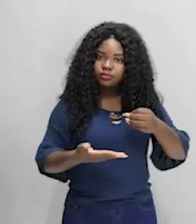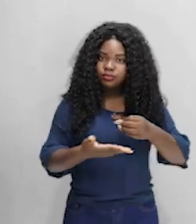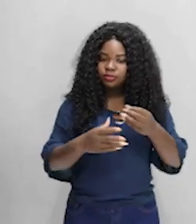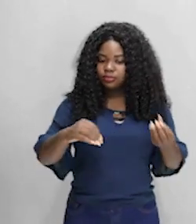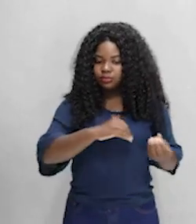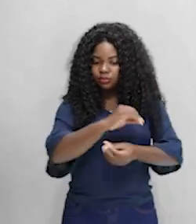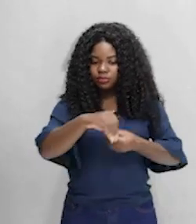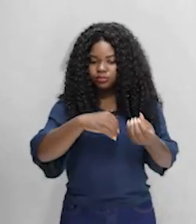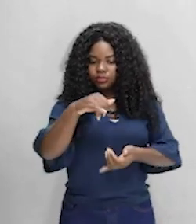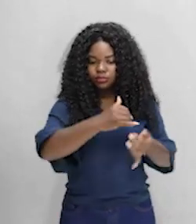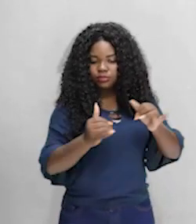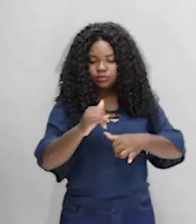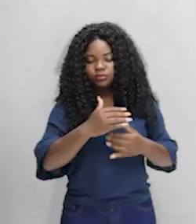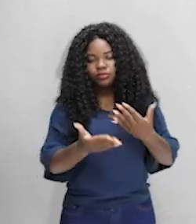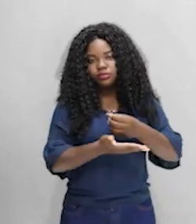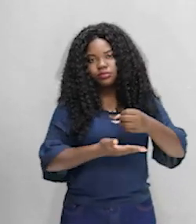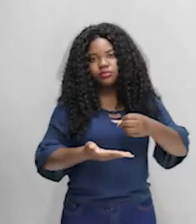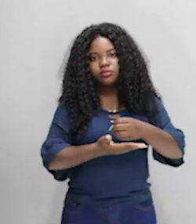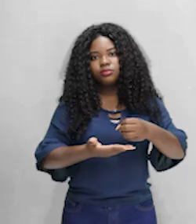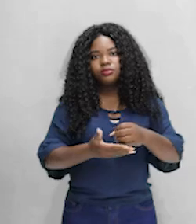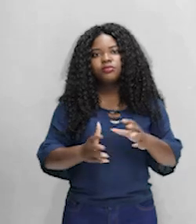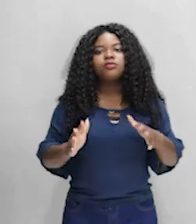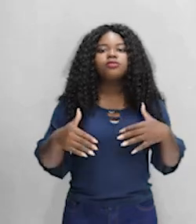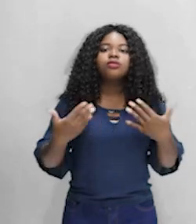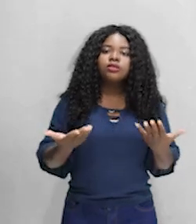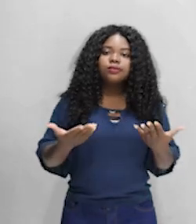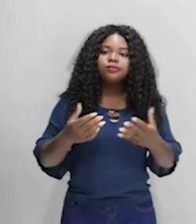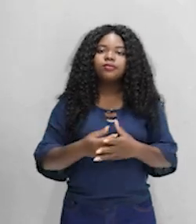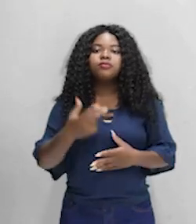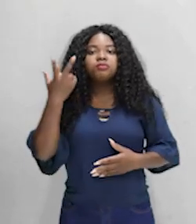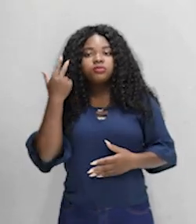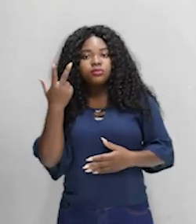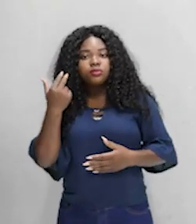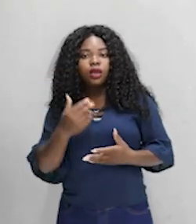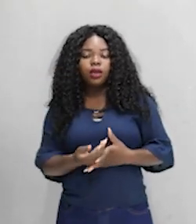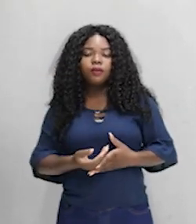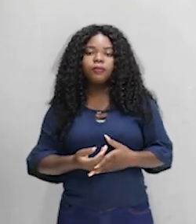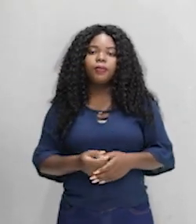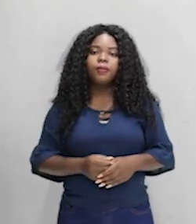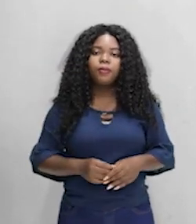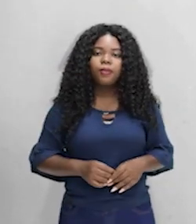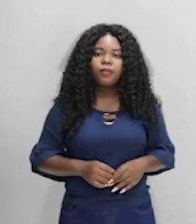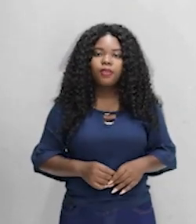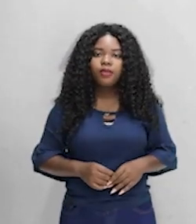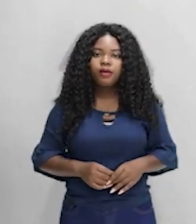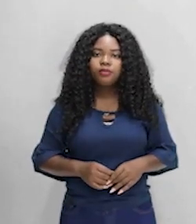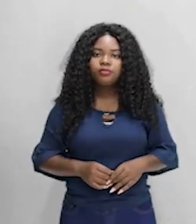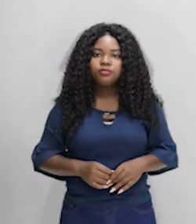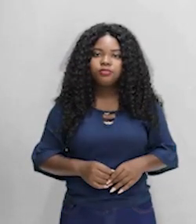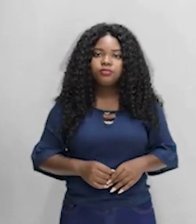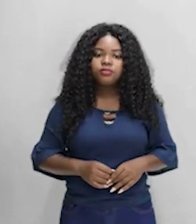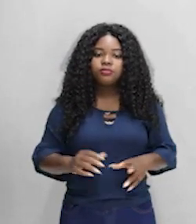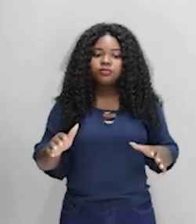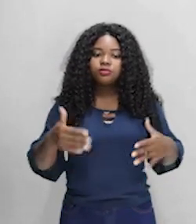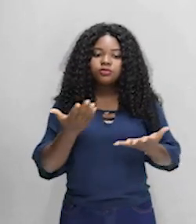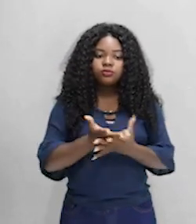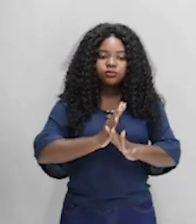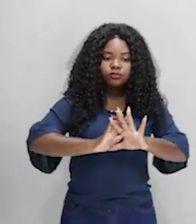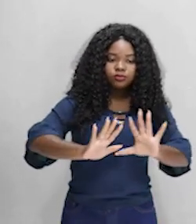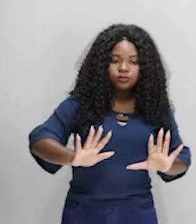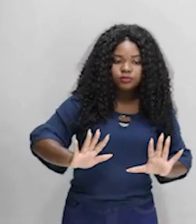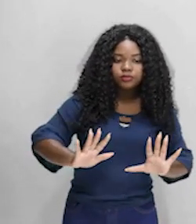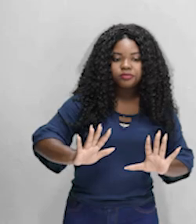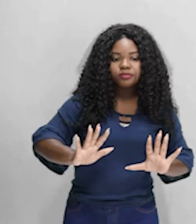efluente continha uma base. Então, essa base neutralizava o excesso de ácido. Então, no fim das